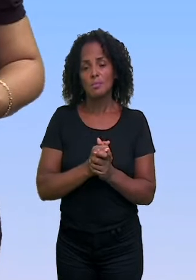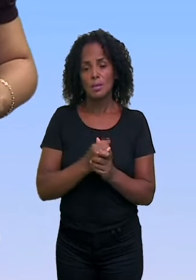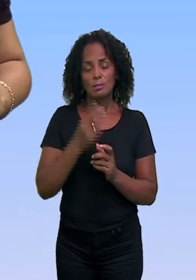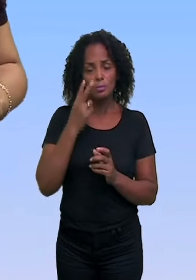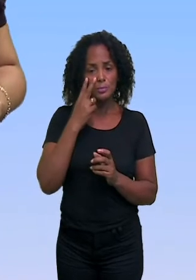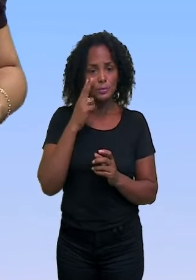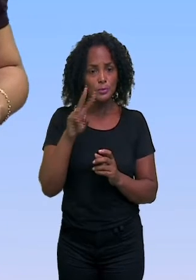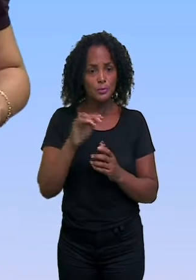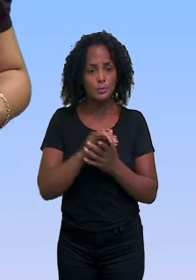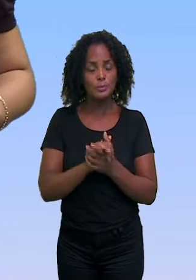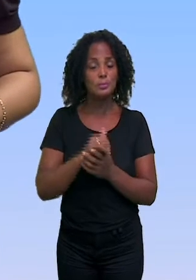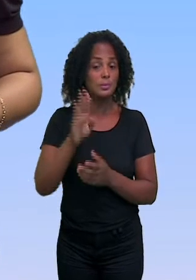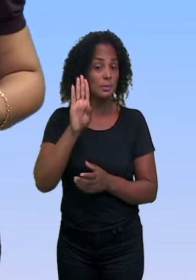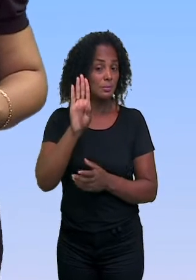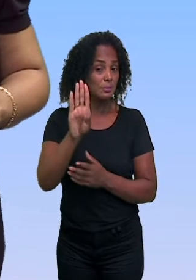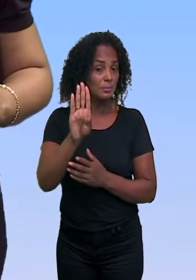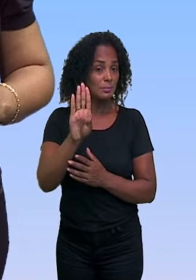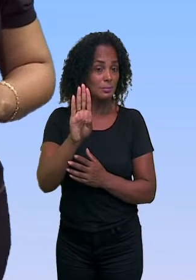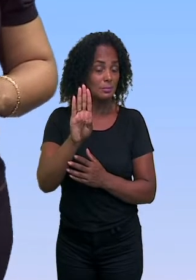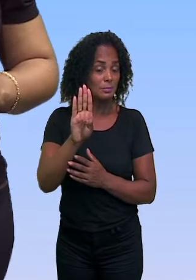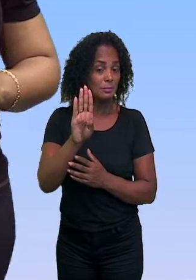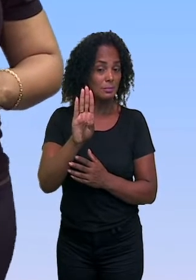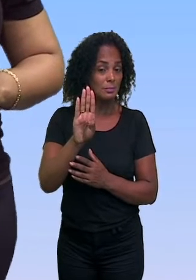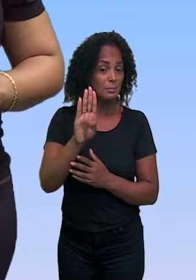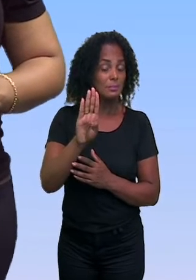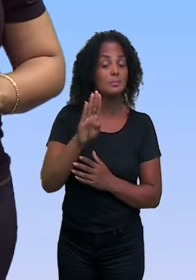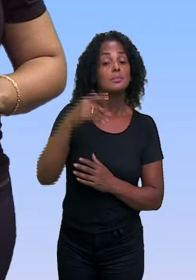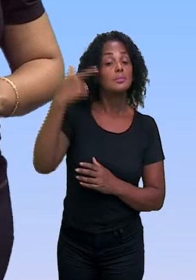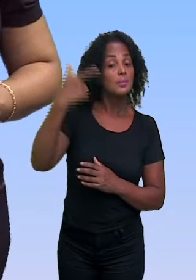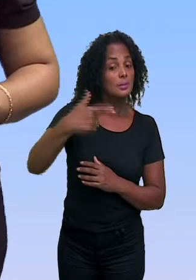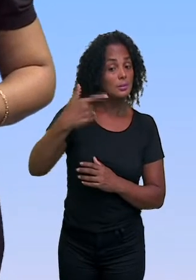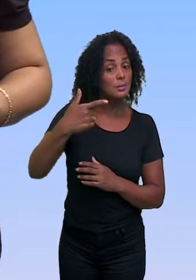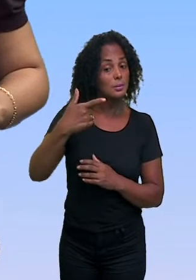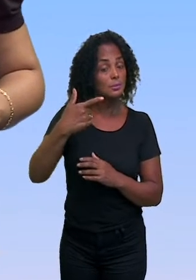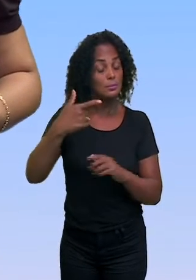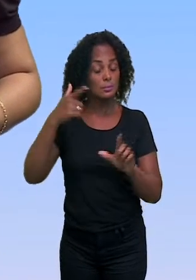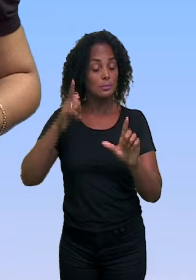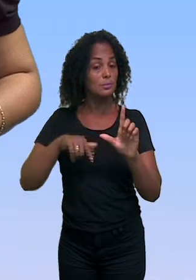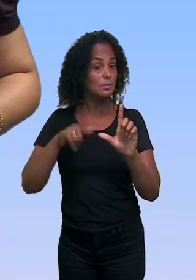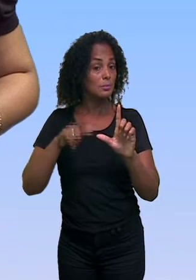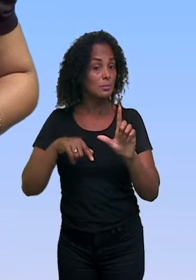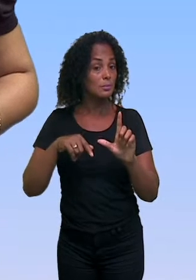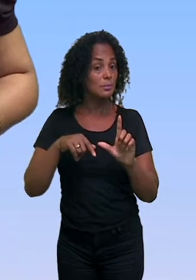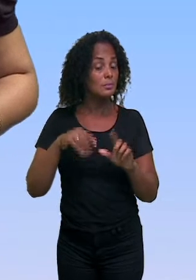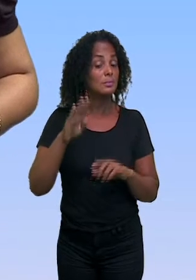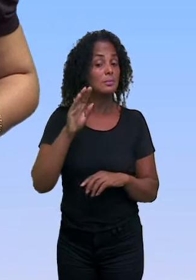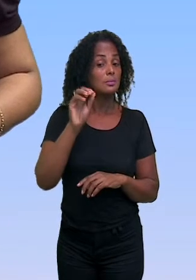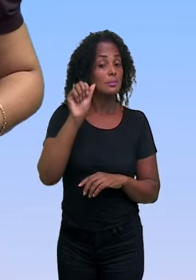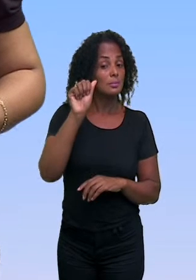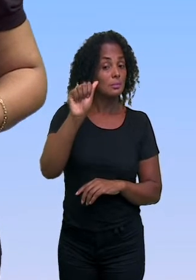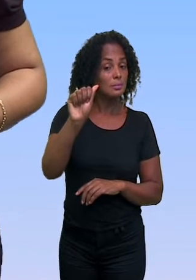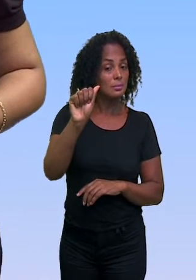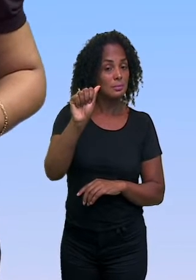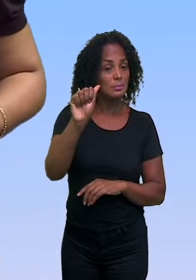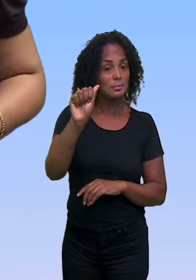a primeira letra a letra B isso aí Bi e a segunda